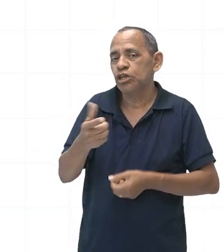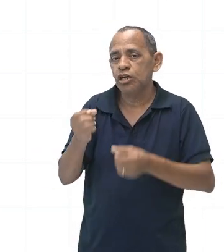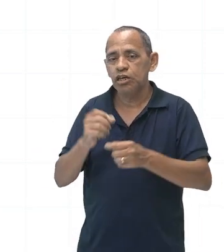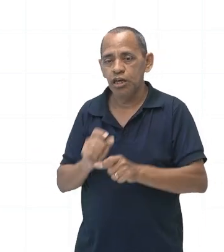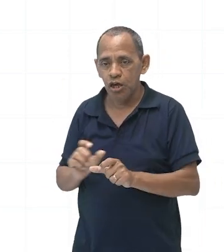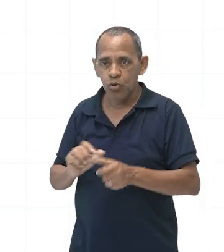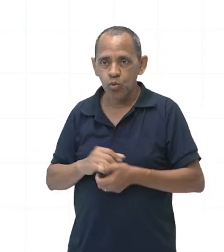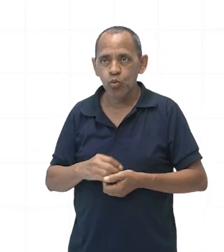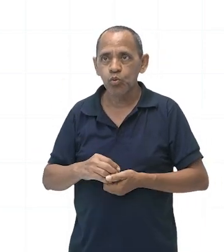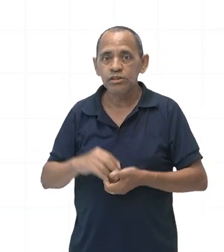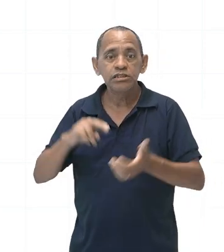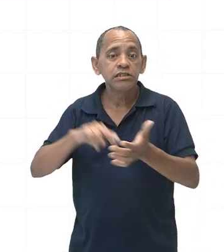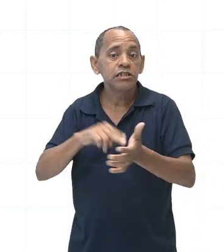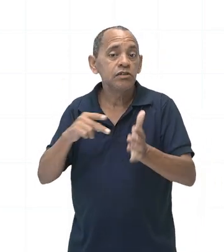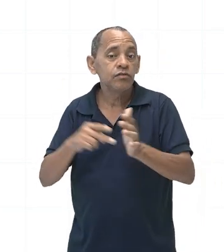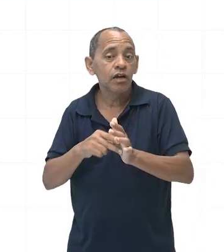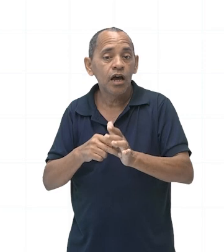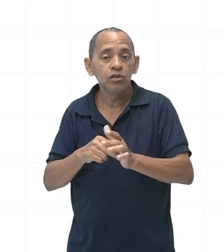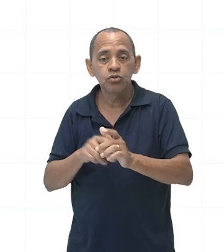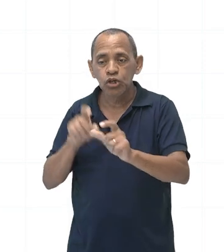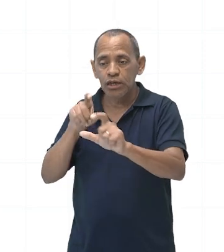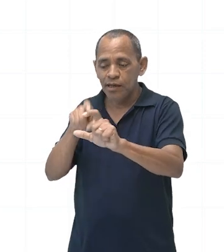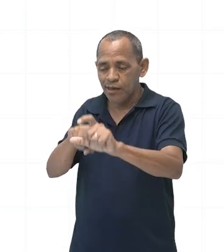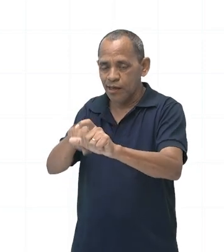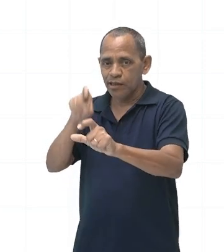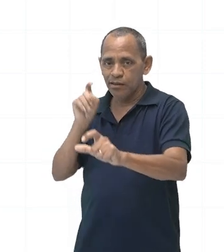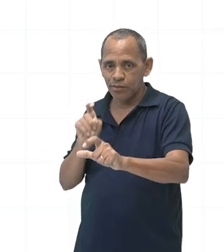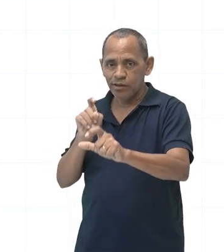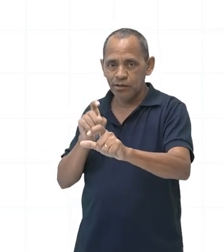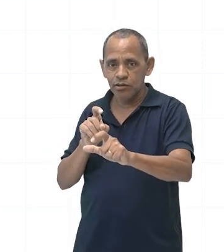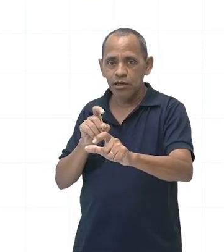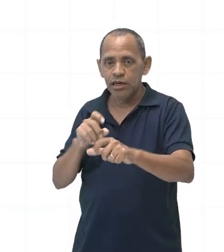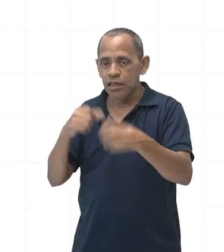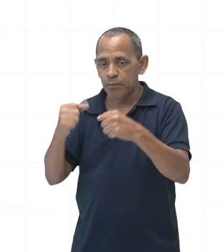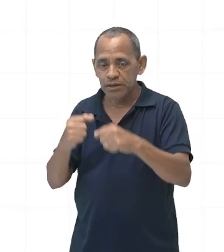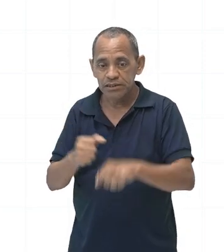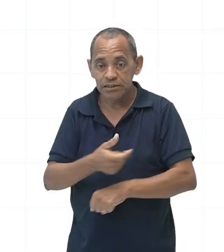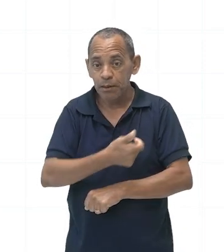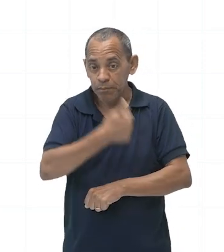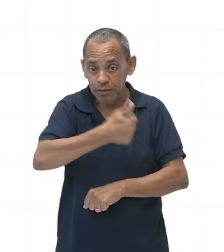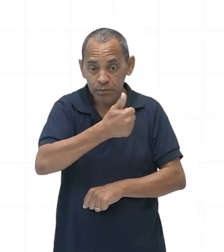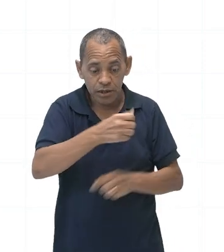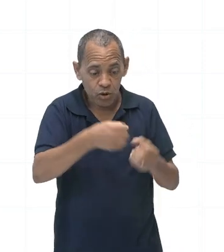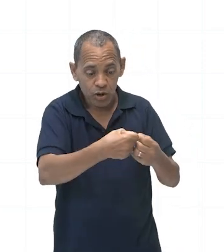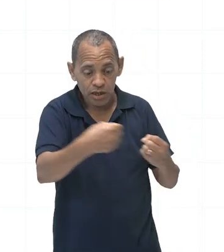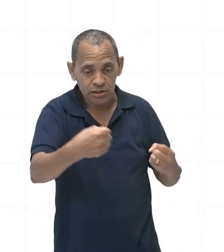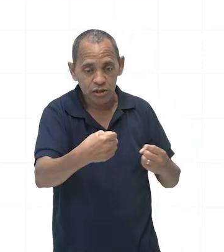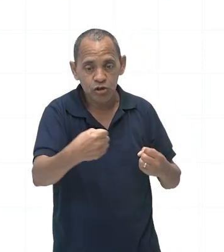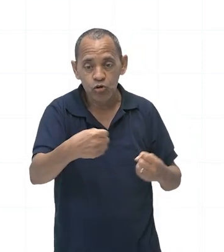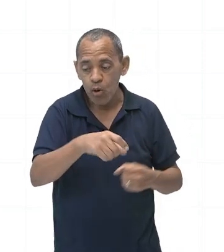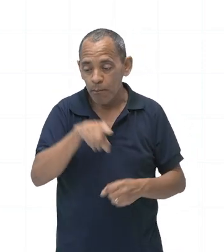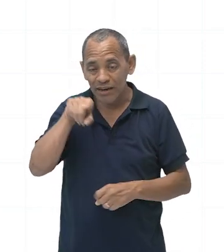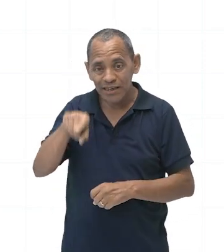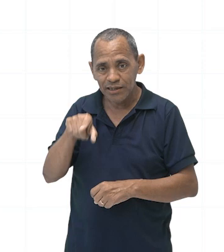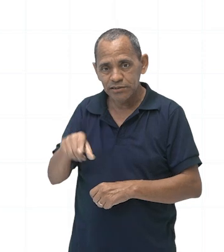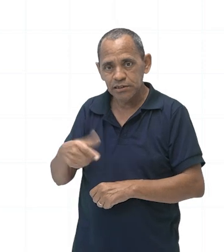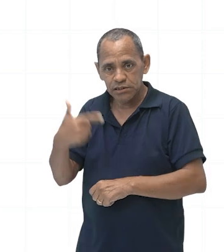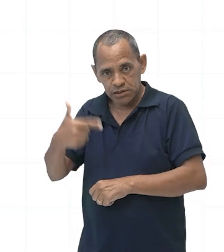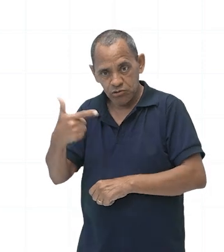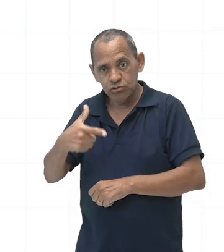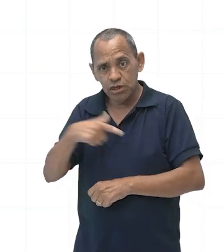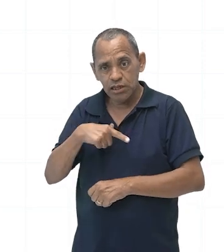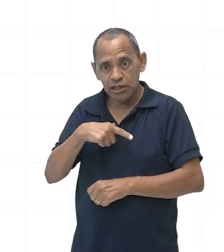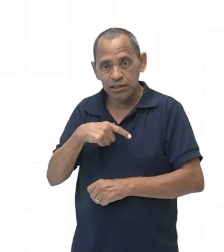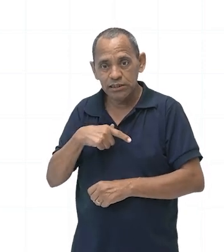um sentido independente. Ela precisa da primeira oração para que ela faça sentido. Isso é o que eu vou chamar